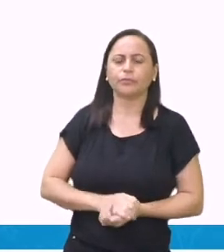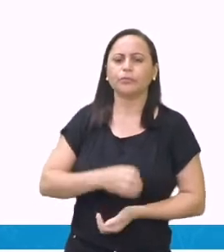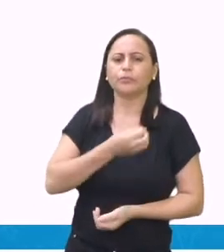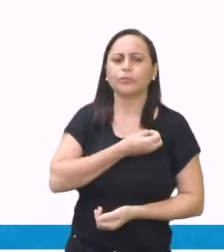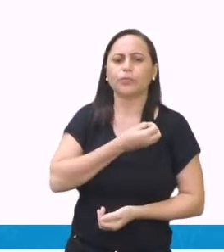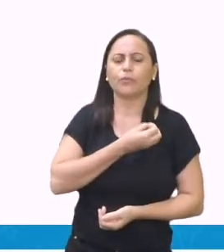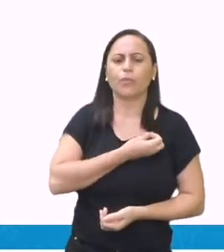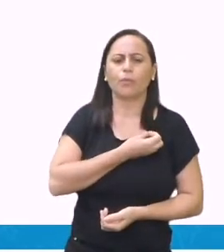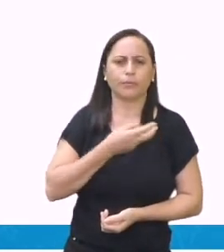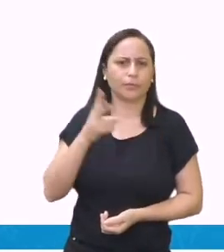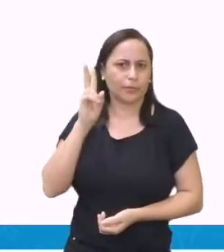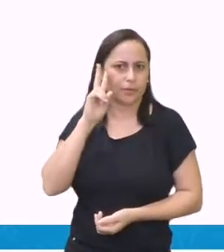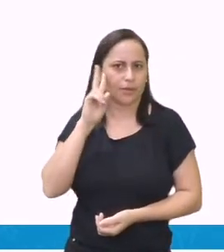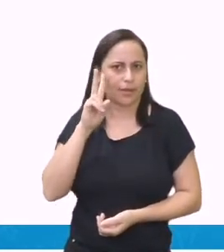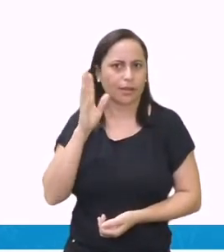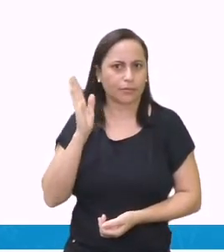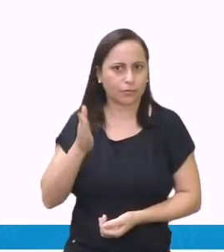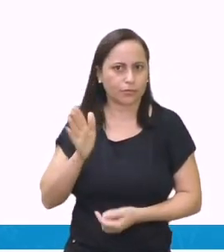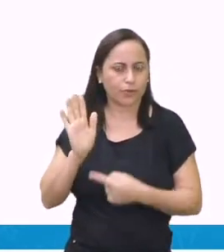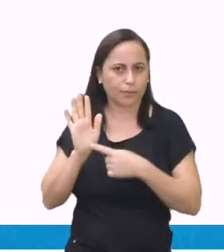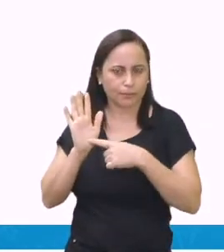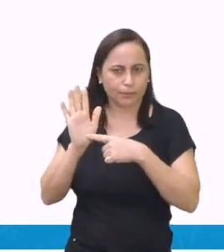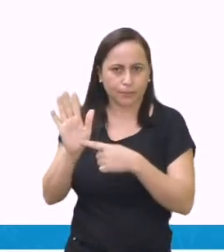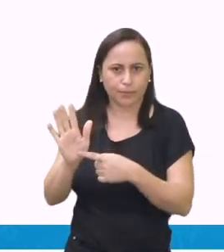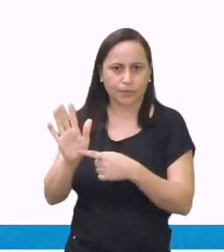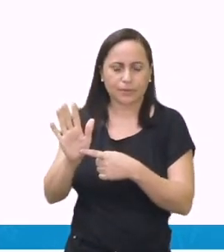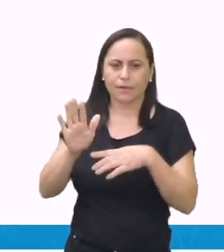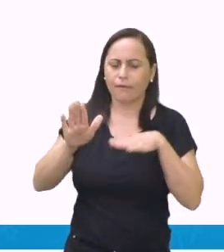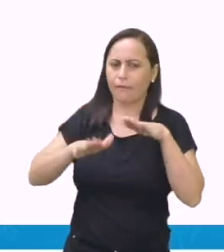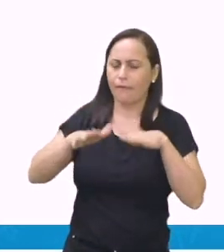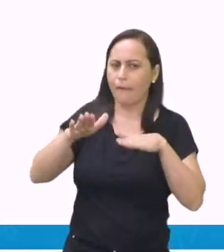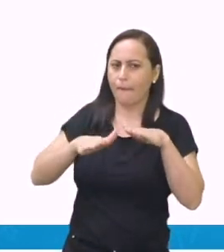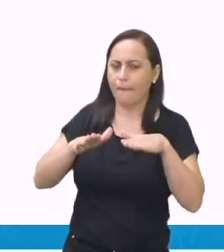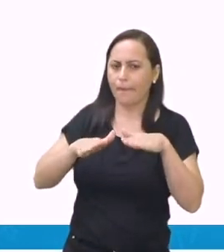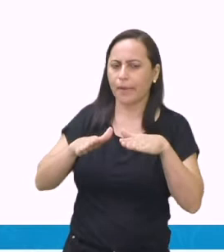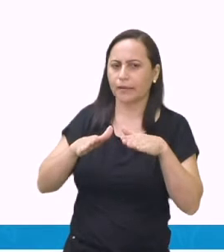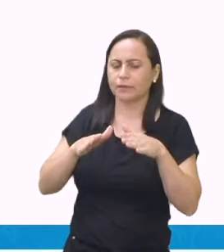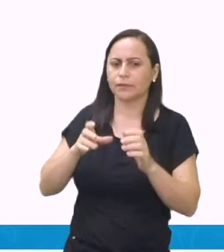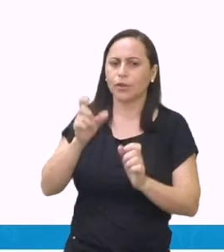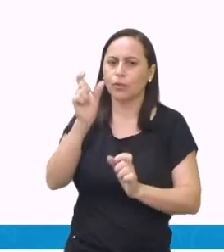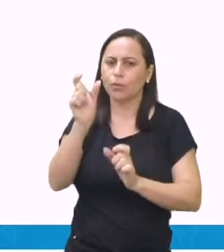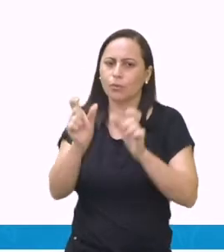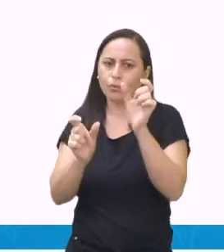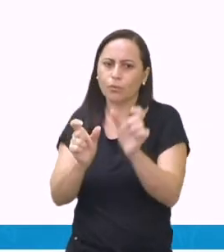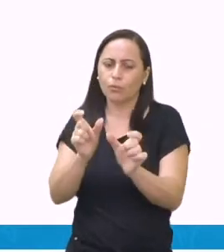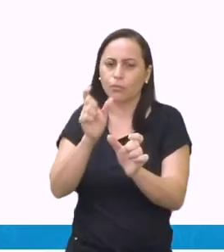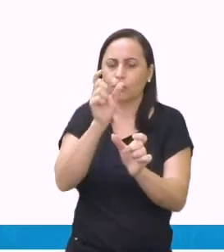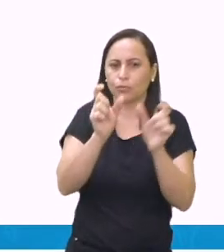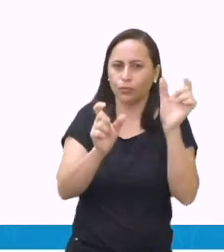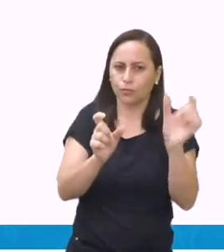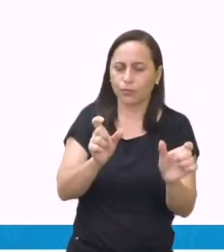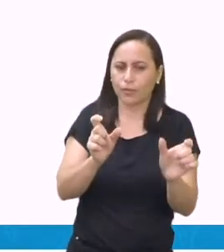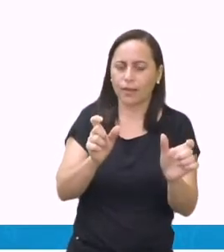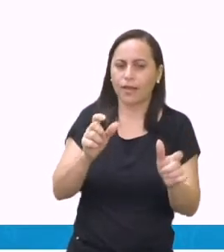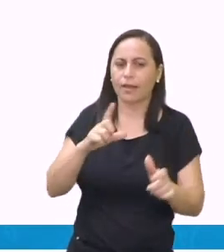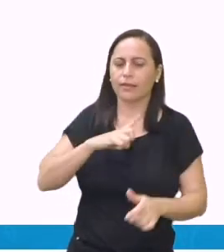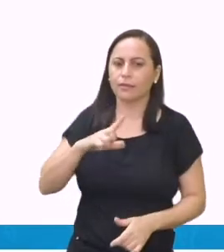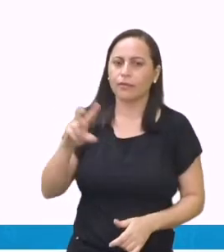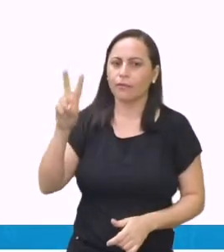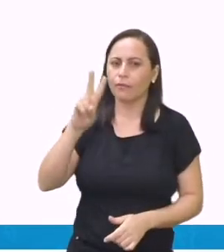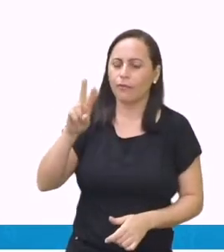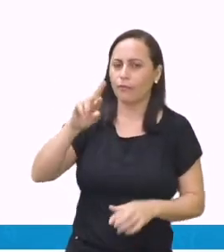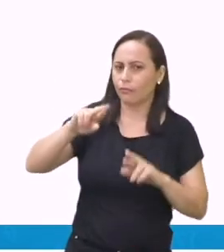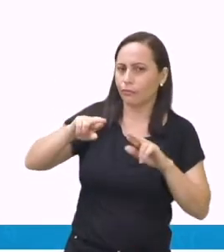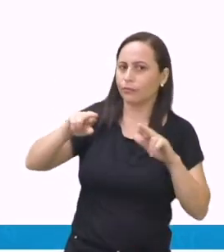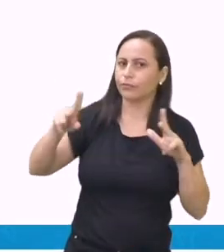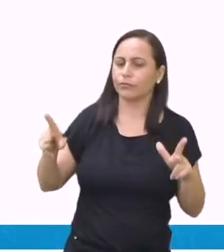no início da nossa aula que dependendo da ordem que o algarismo ocupa, ele tem um valor diferente? Então, é